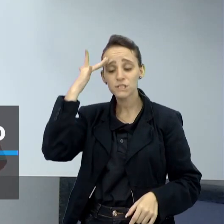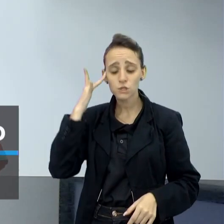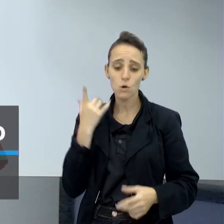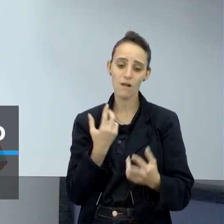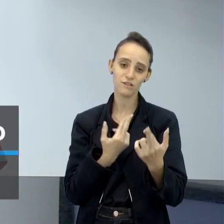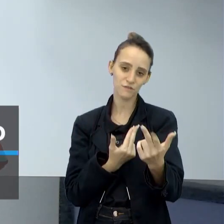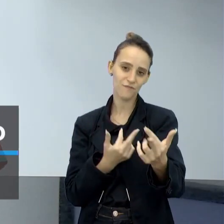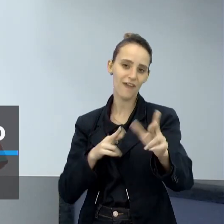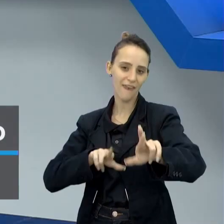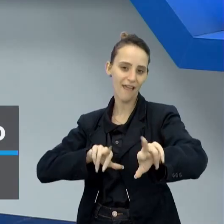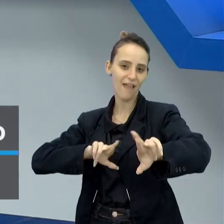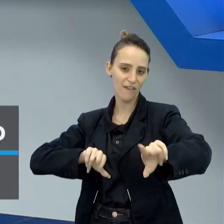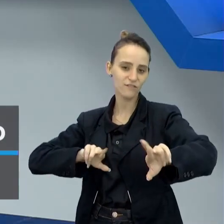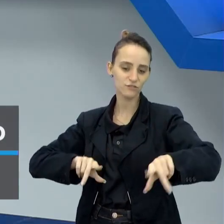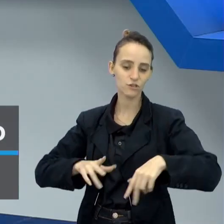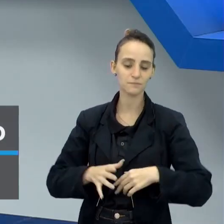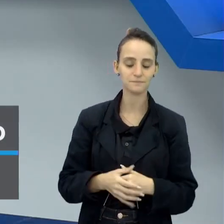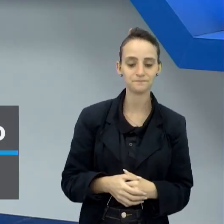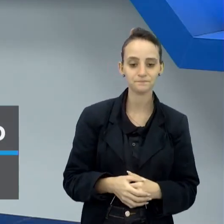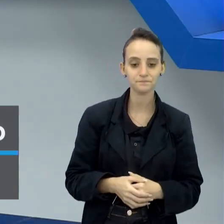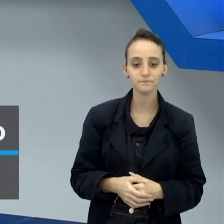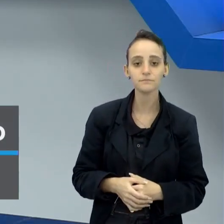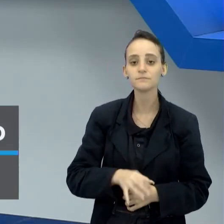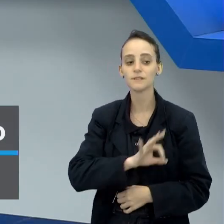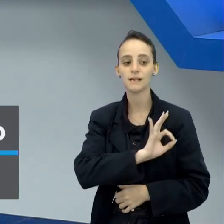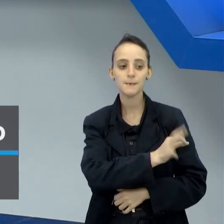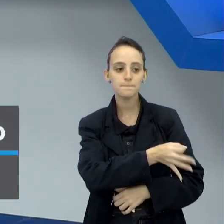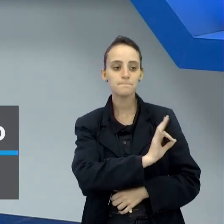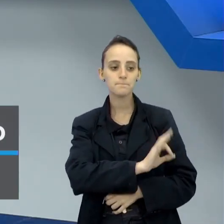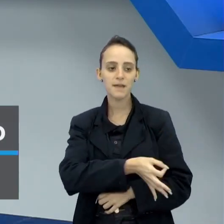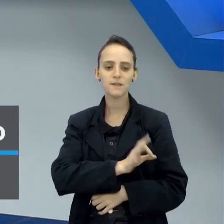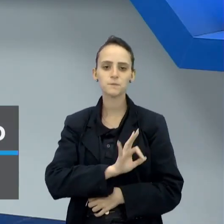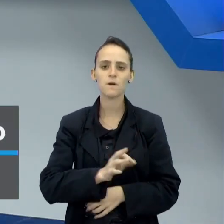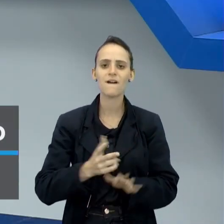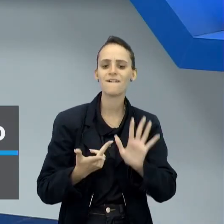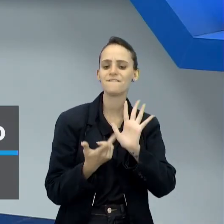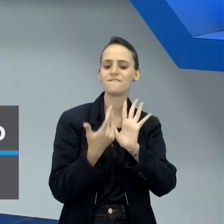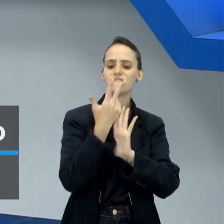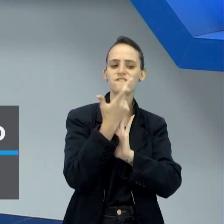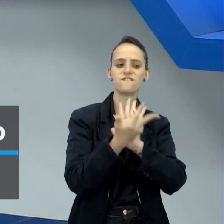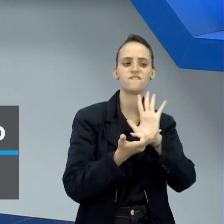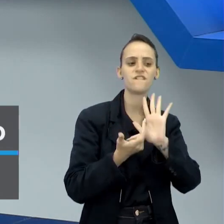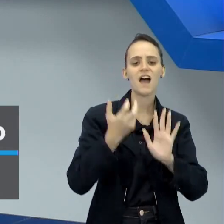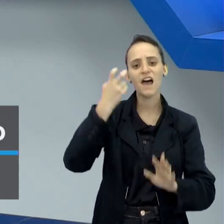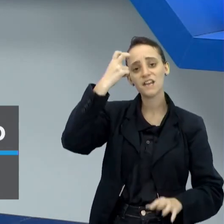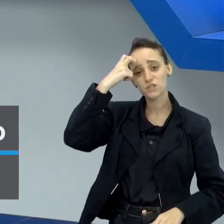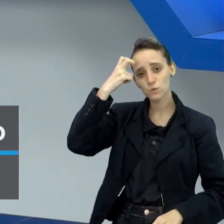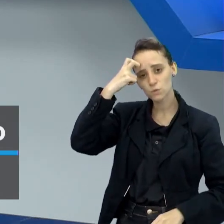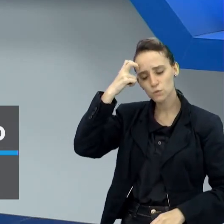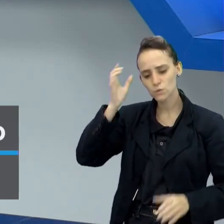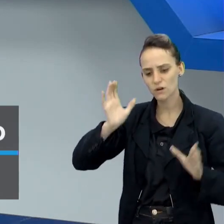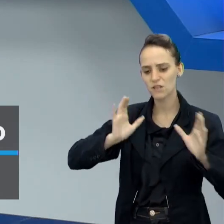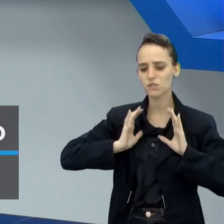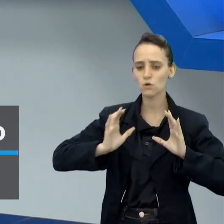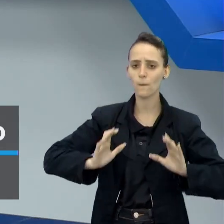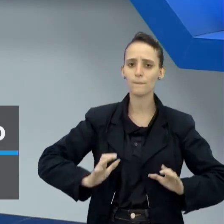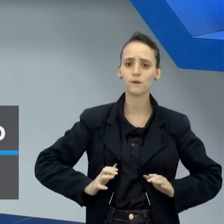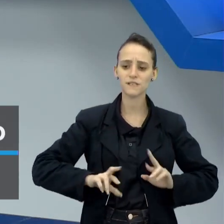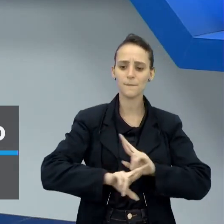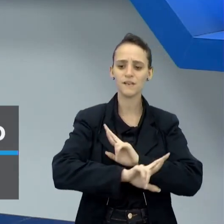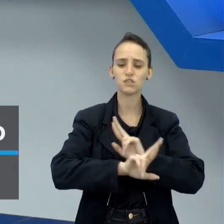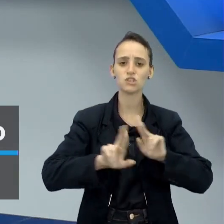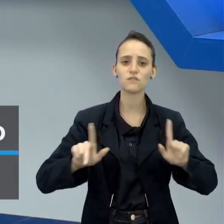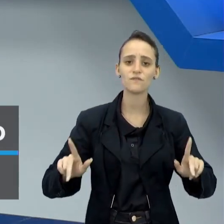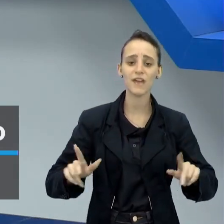né, Jennifer? Perfeito, e essa diversidade que a gente pode observar, que essa diversidade latente, essa pluralidade